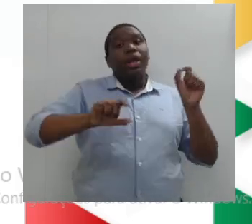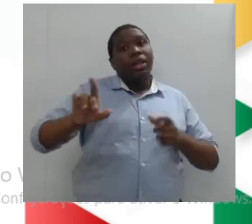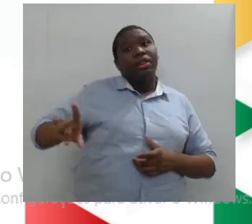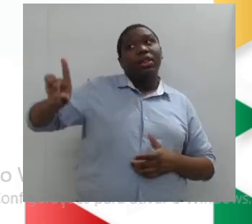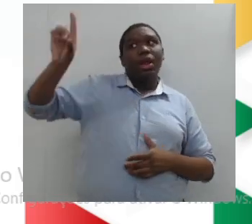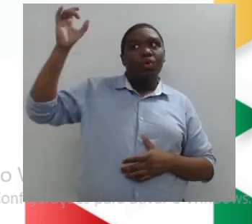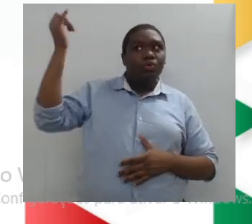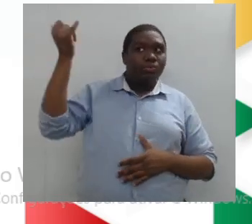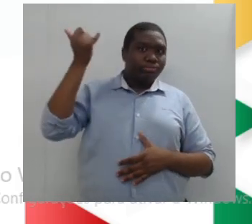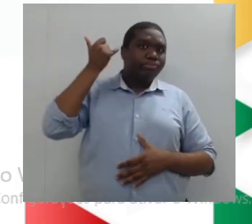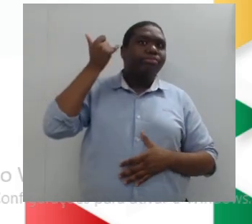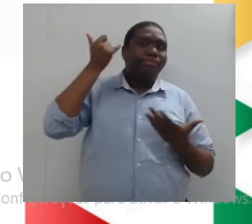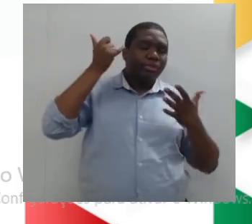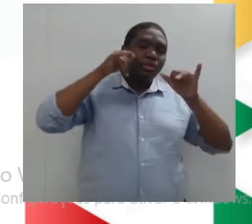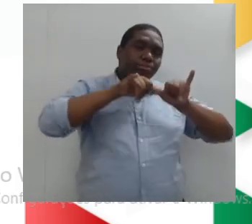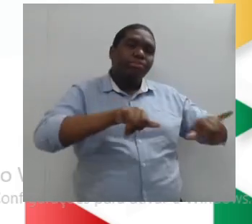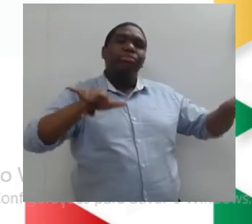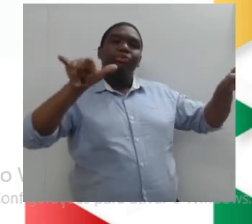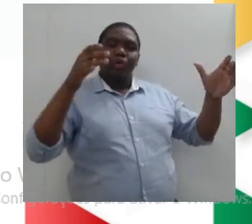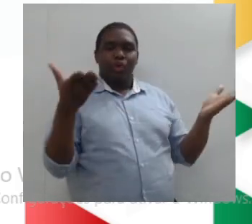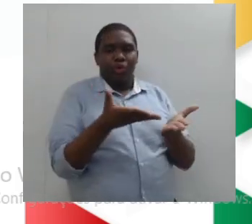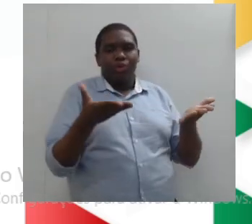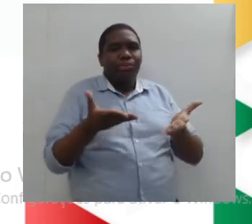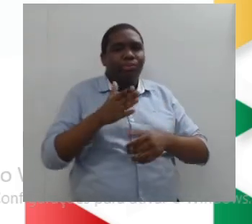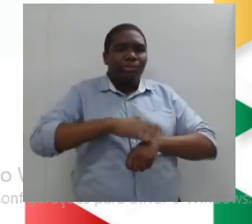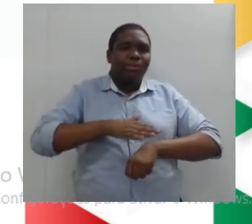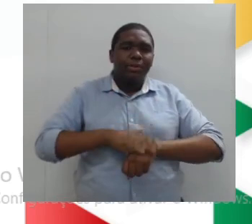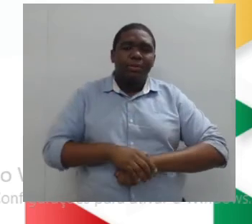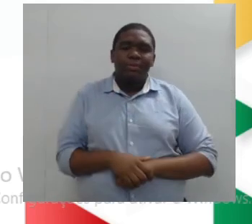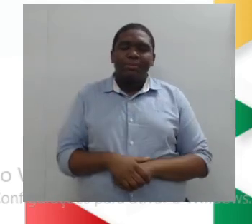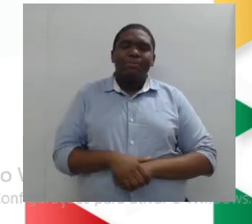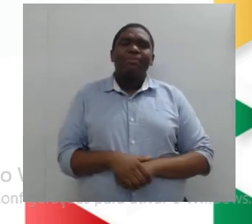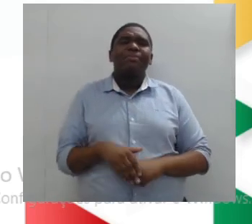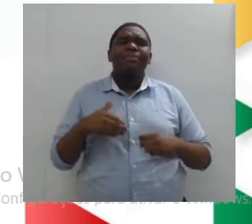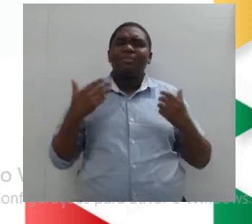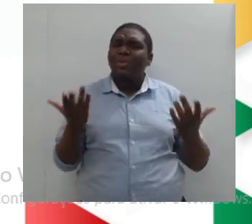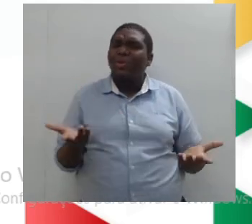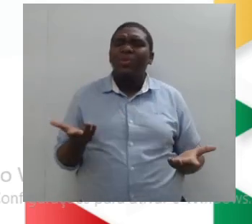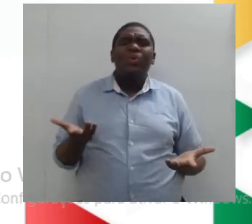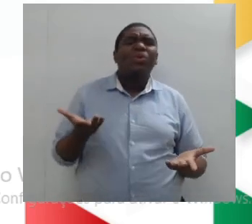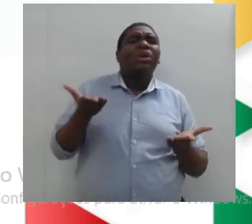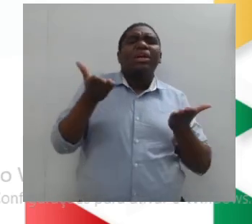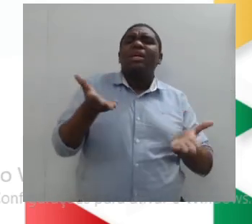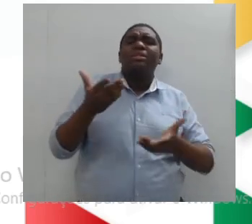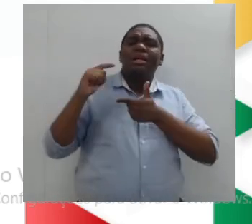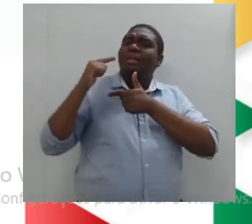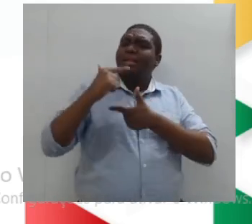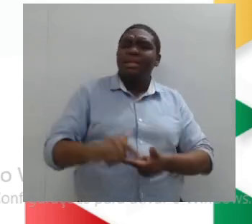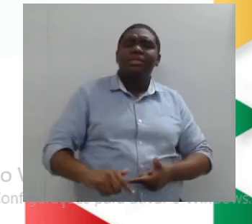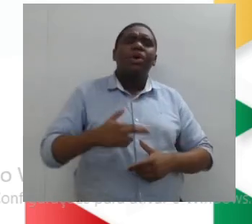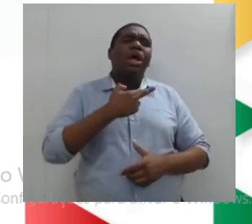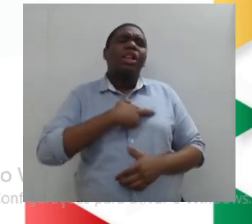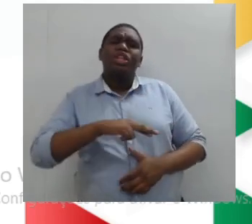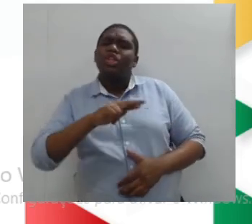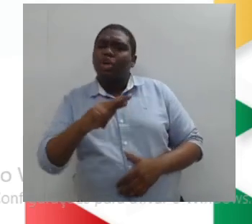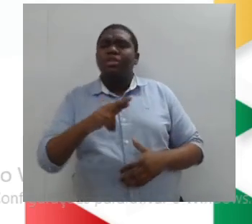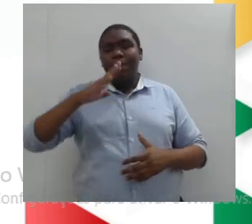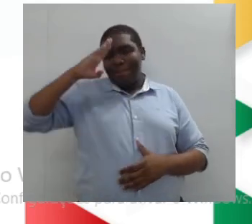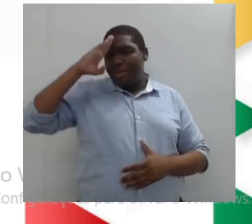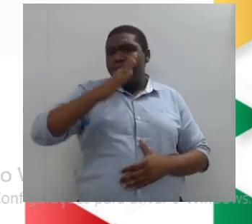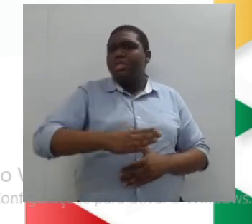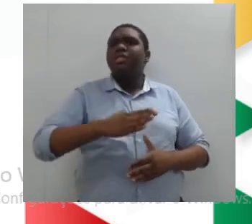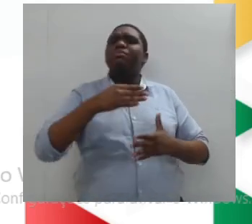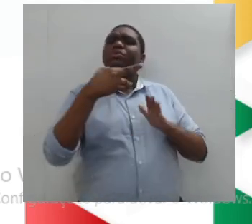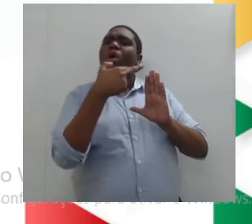a época atual. Vamos ver quais são os princípios dessa tradição religiosa. Na tela nós